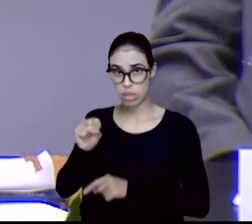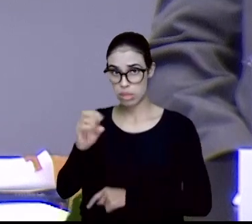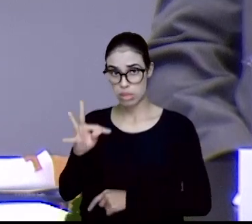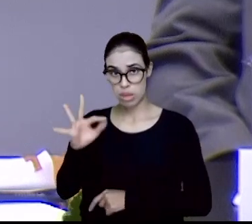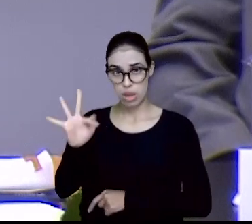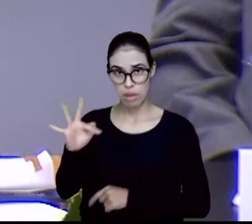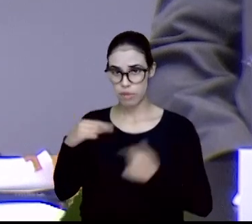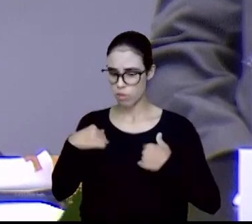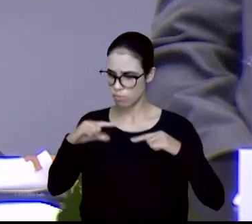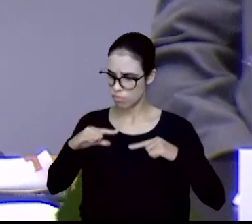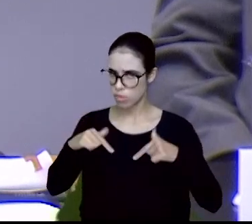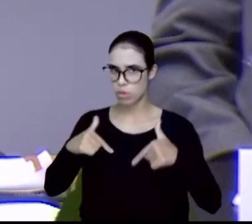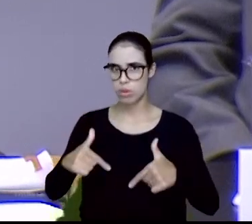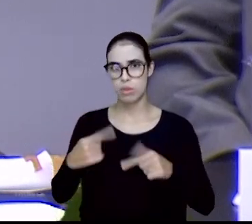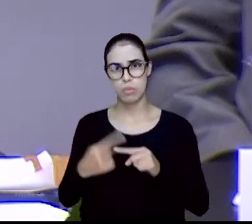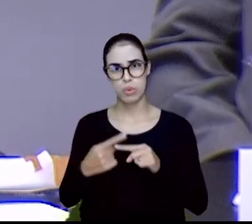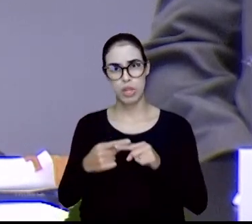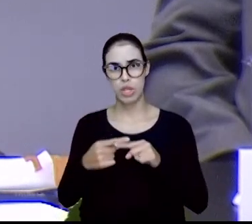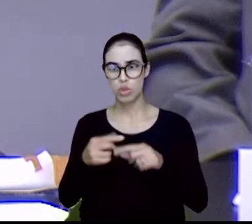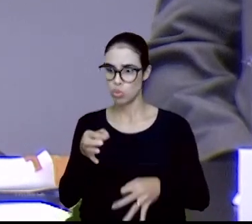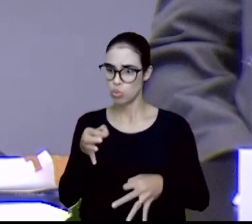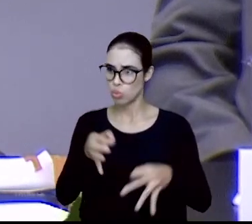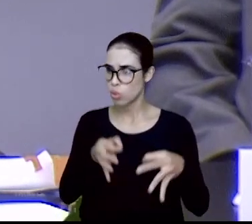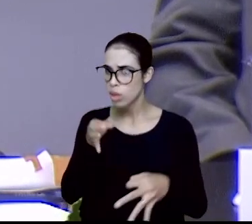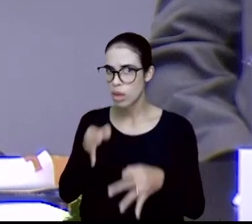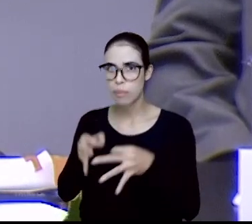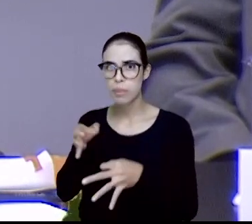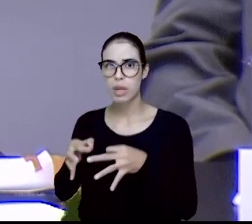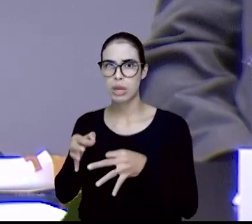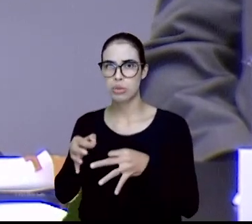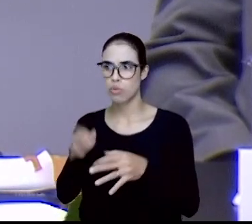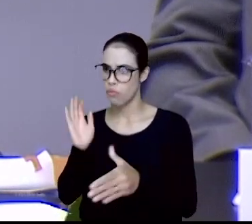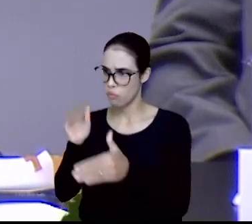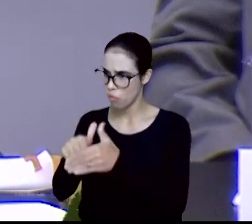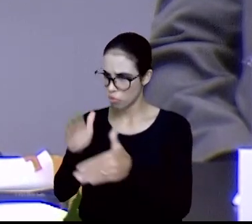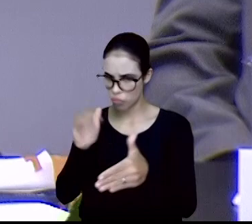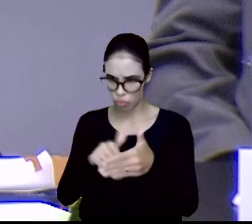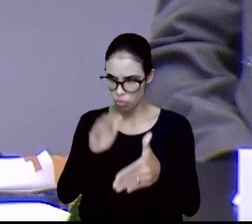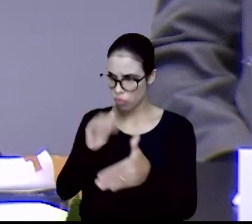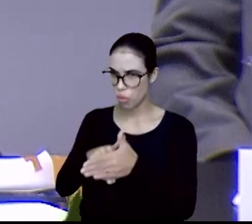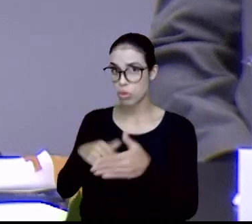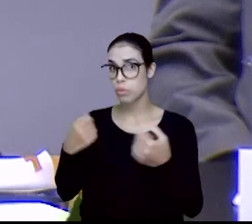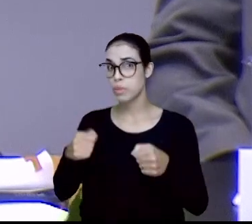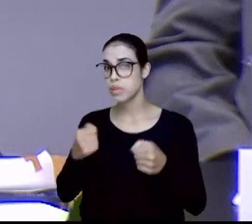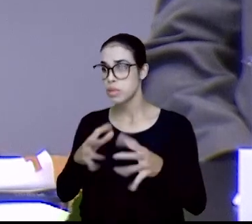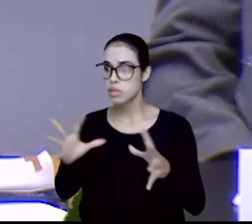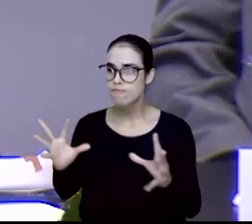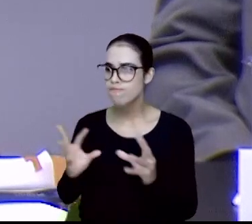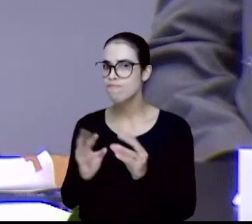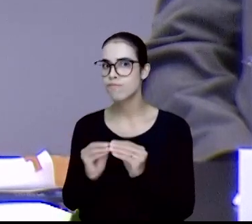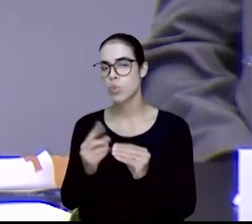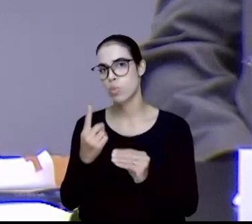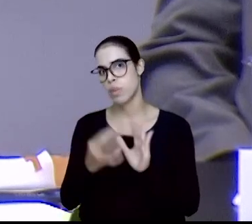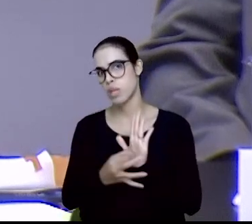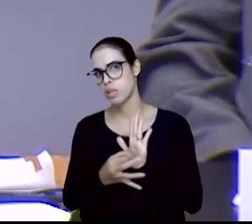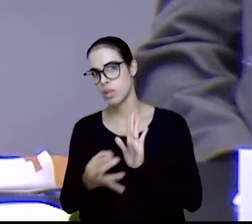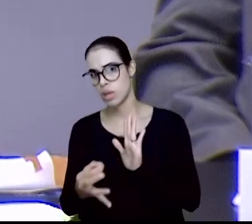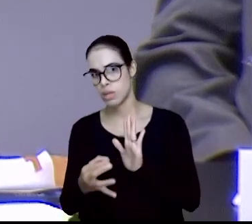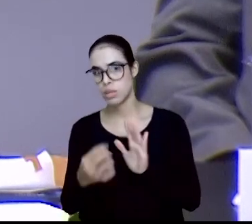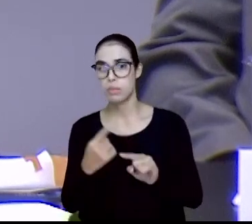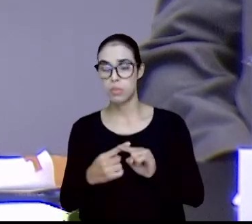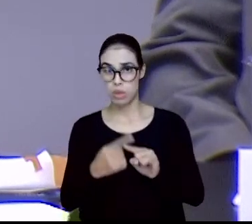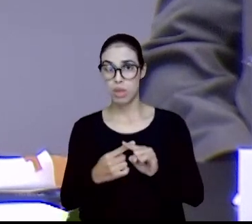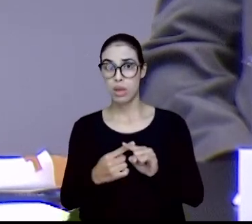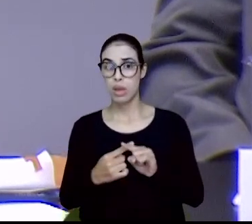todo julgamento termine com uma tese jurídica, nos casos que são vinculantes, portanto, em repercussão geral e em ação